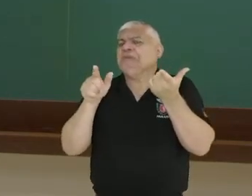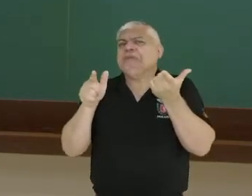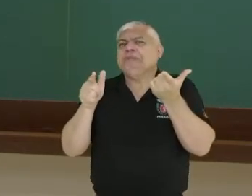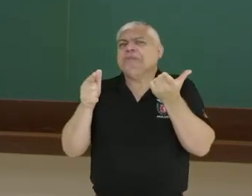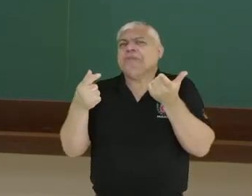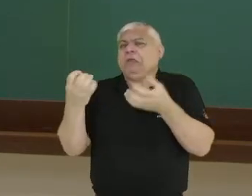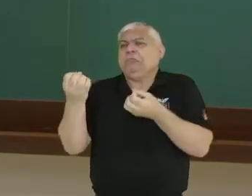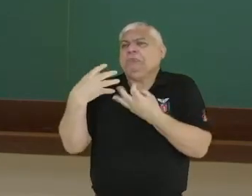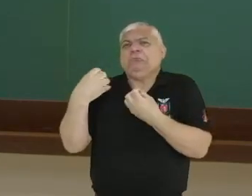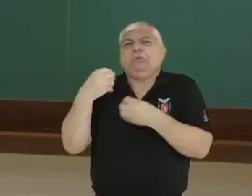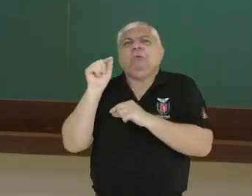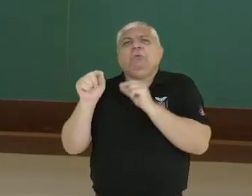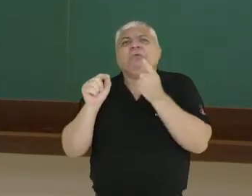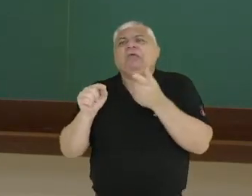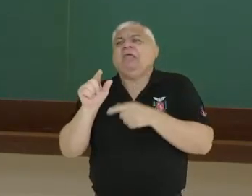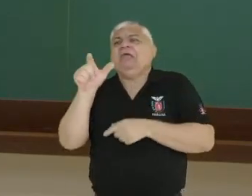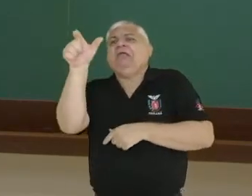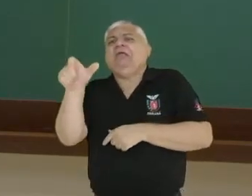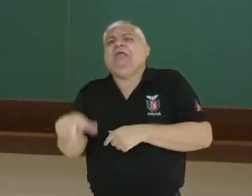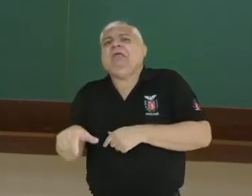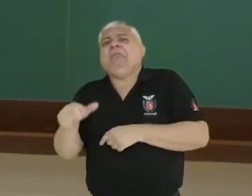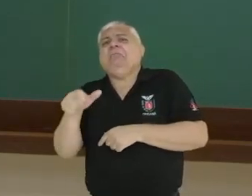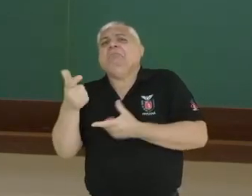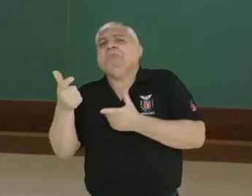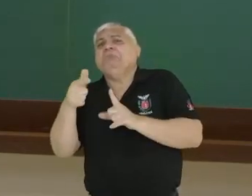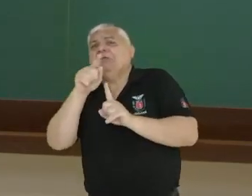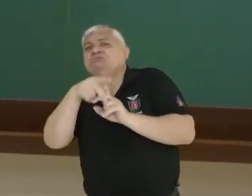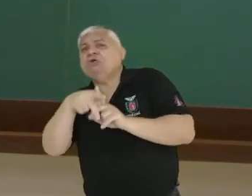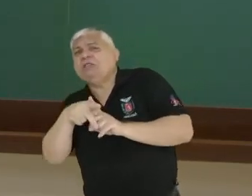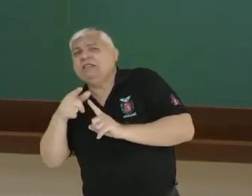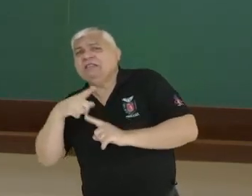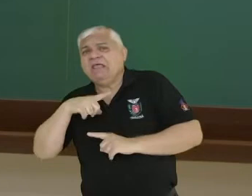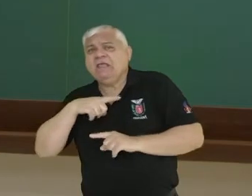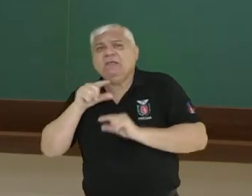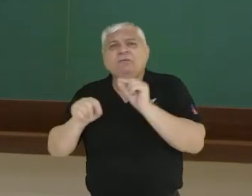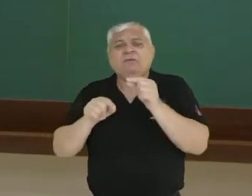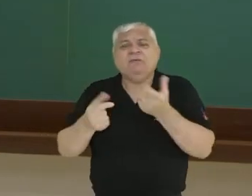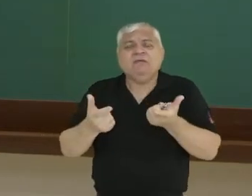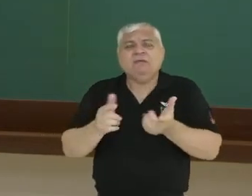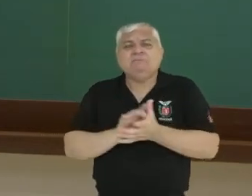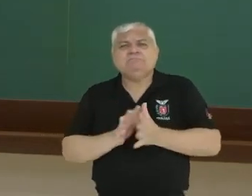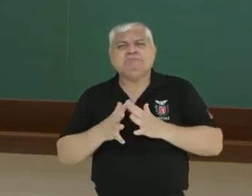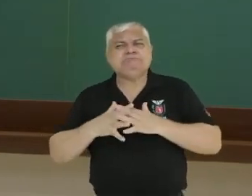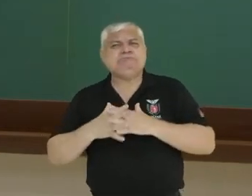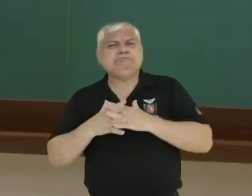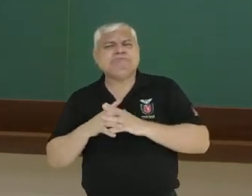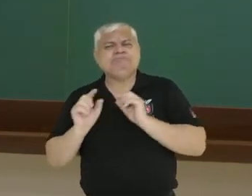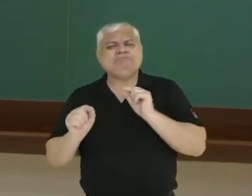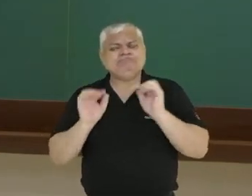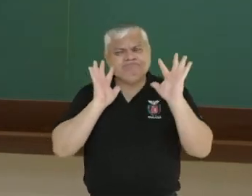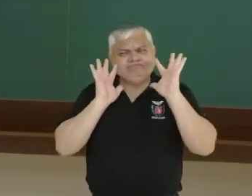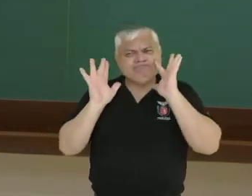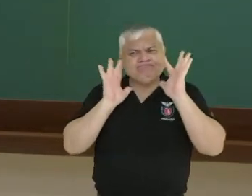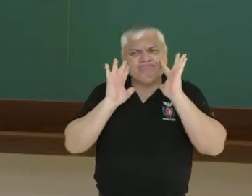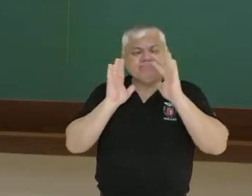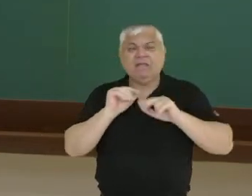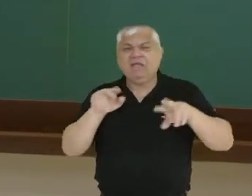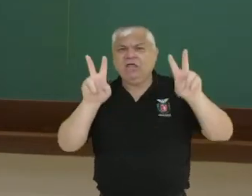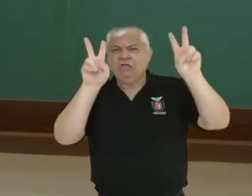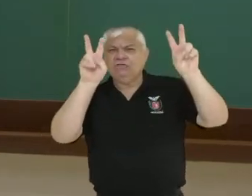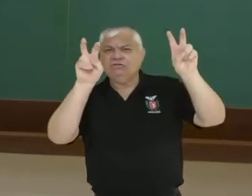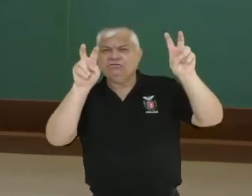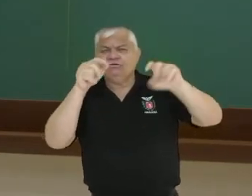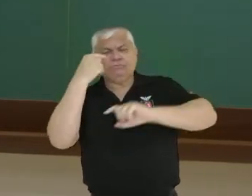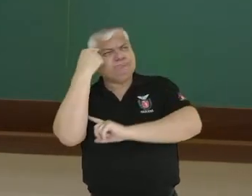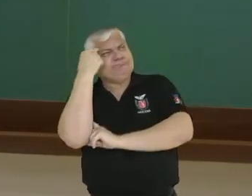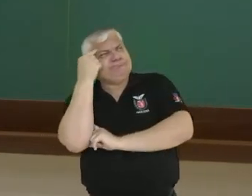está envolvido, quem é o personagem, enfim. Nós ficamos imaginando, muitas vezes o título ele nos dá